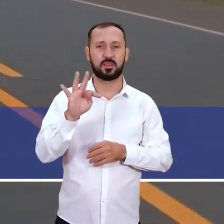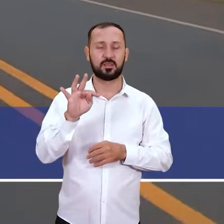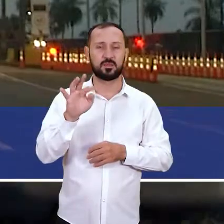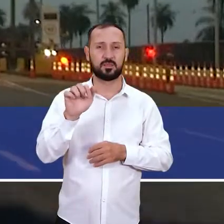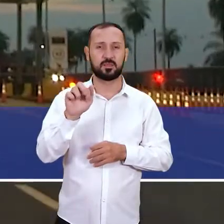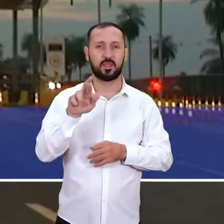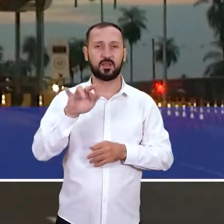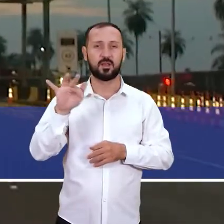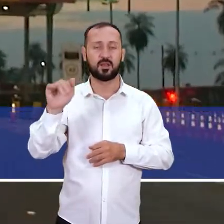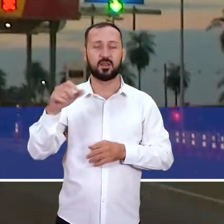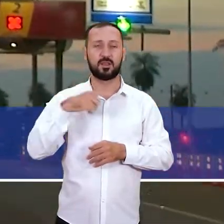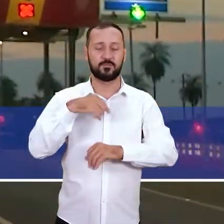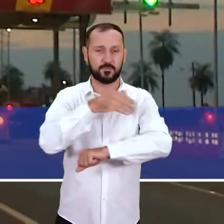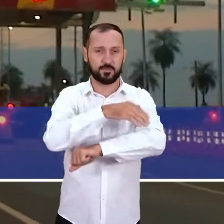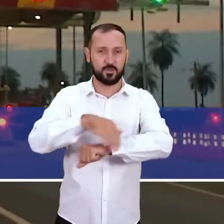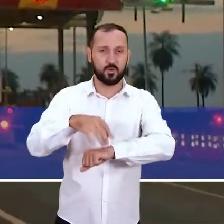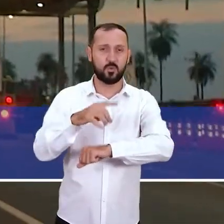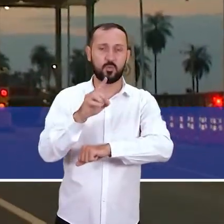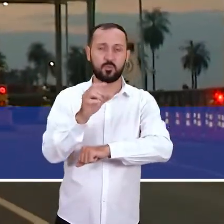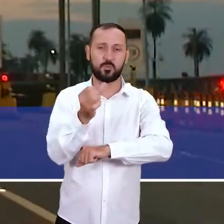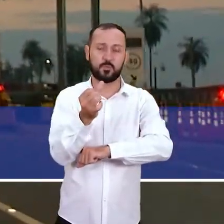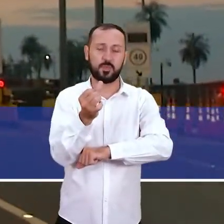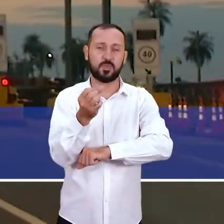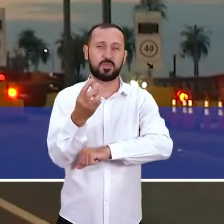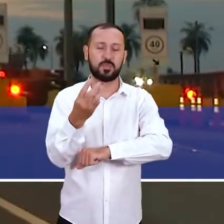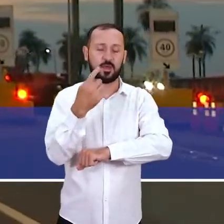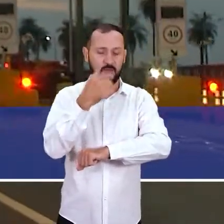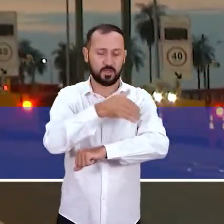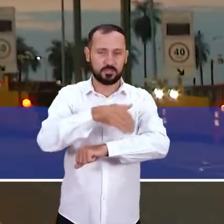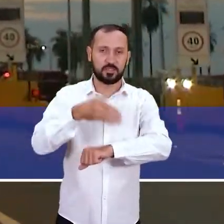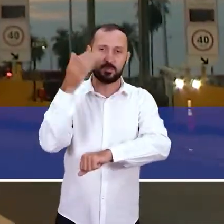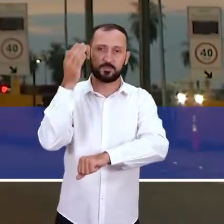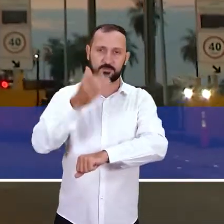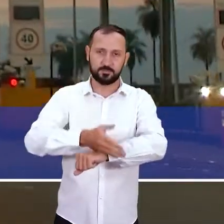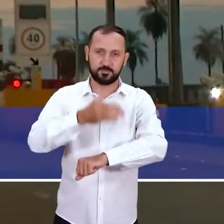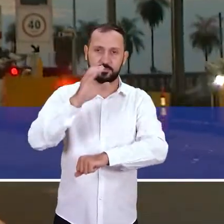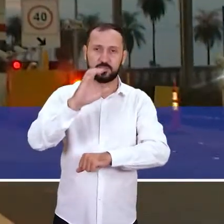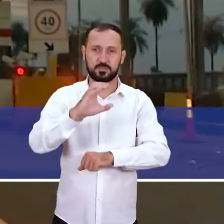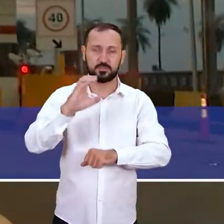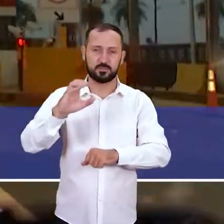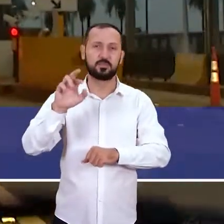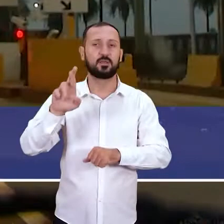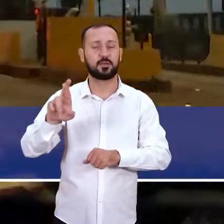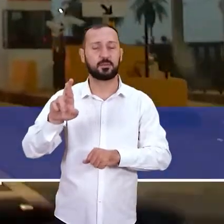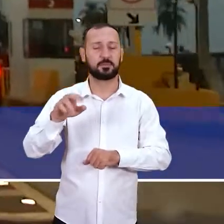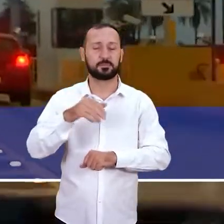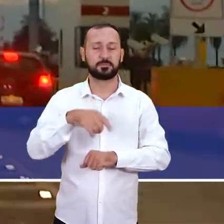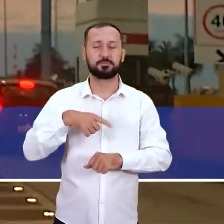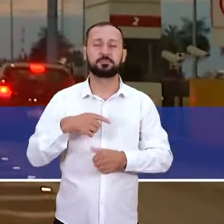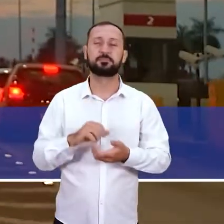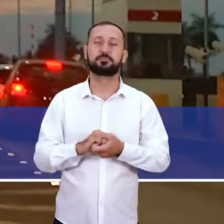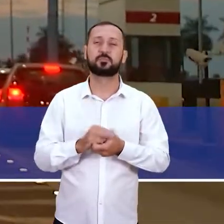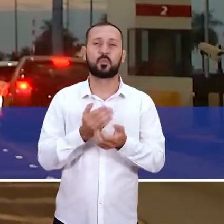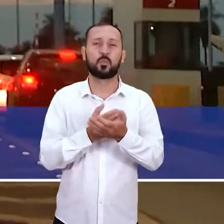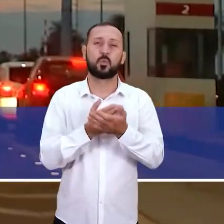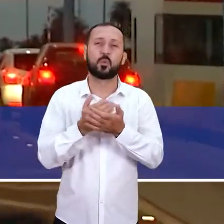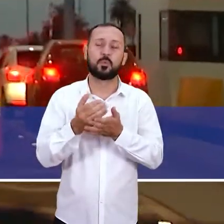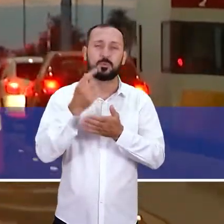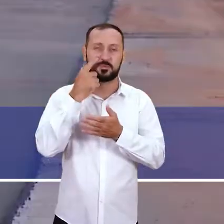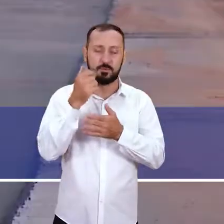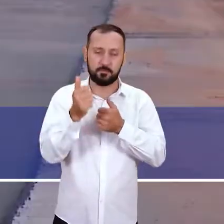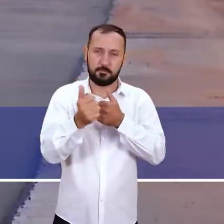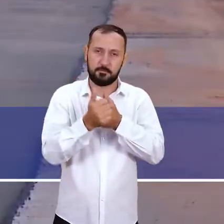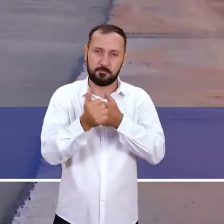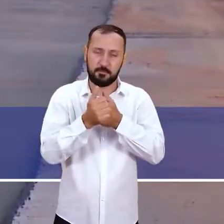53,94% as tarifas das 9 praças de pedágio da rodovia BR-163, no trecho explorado pela CCR-MS